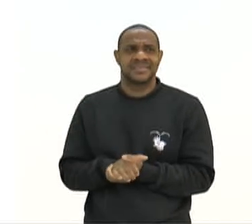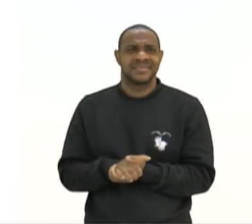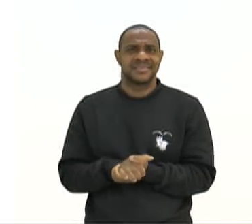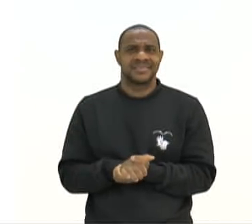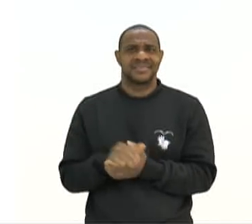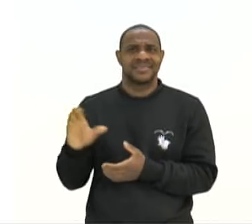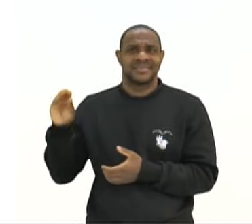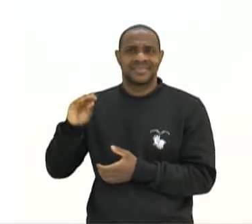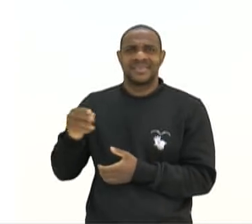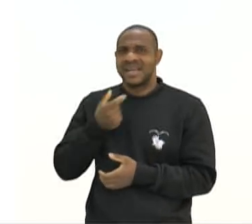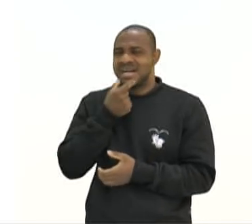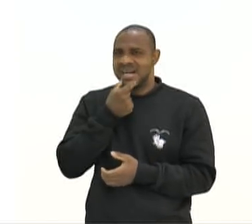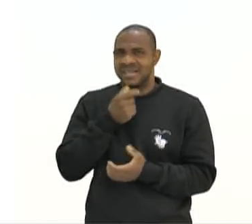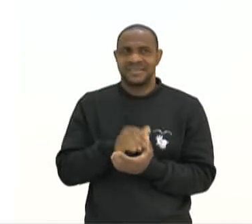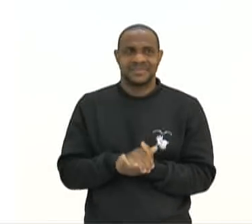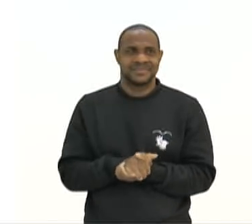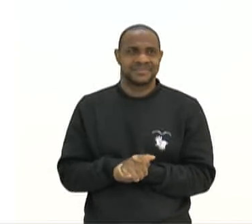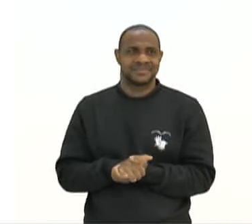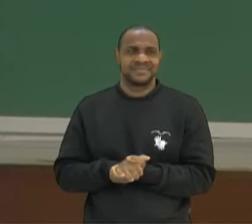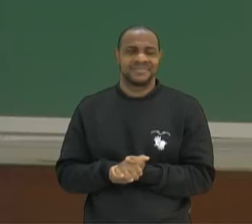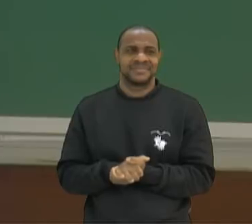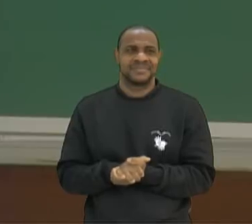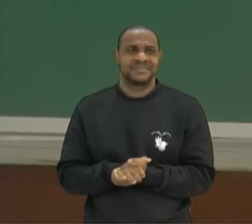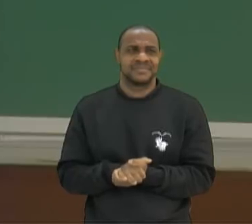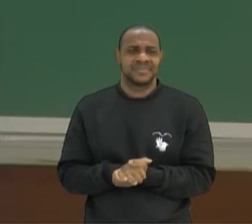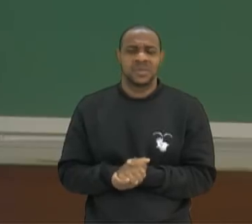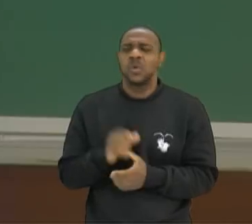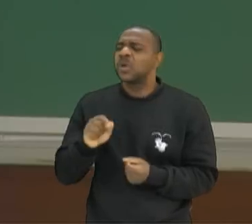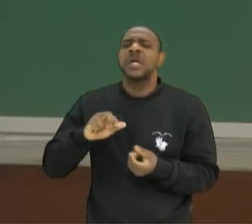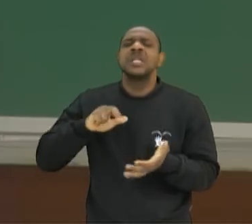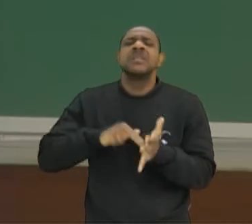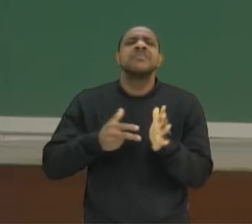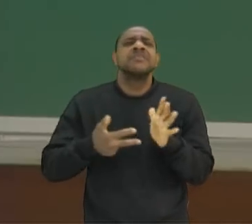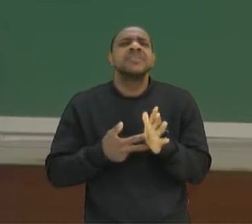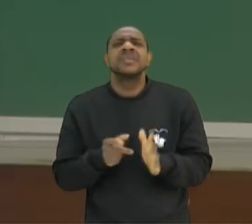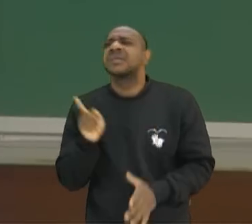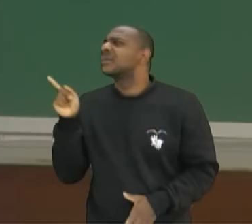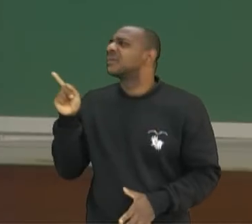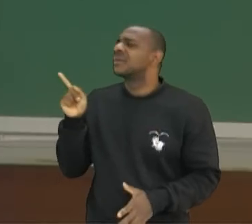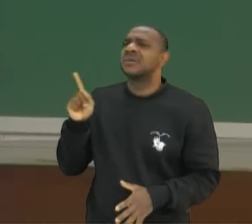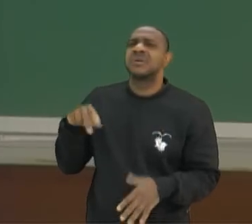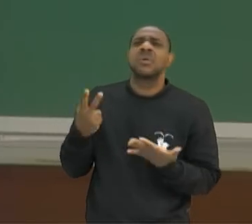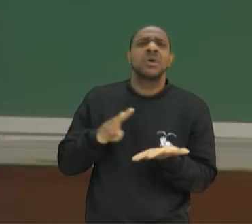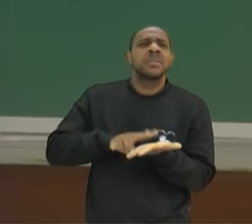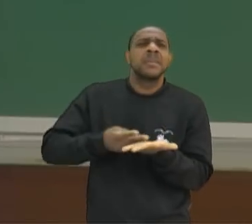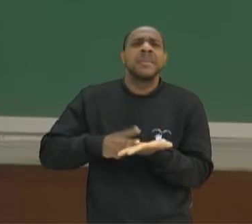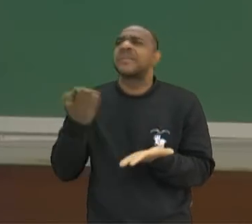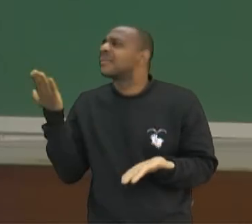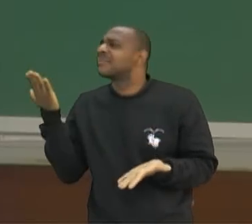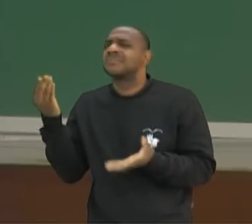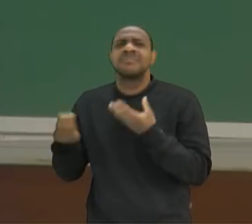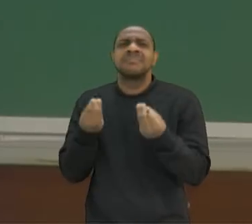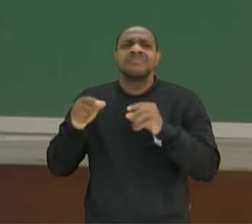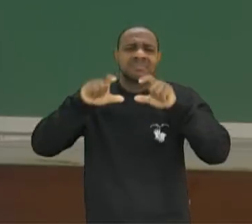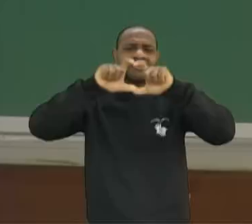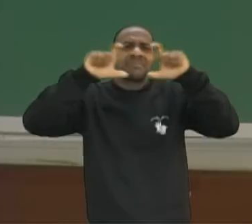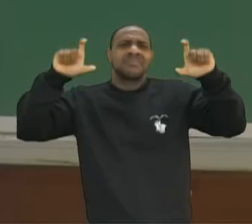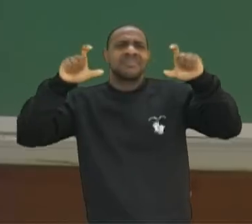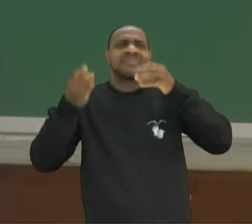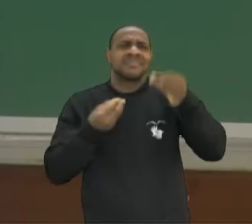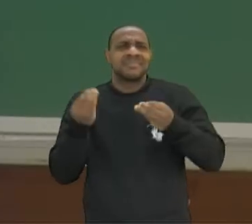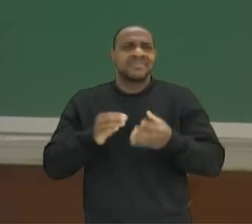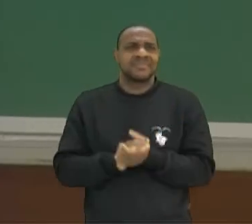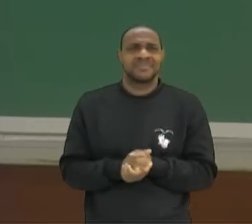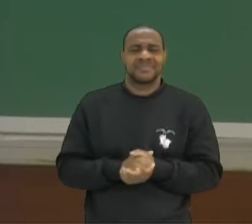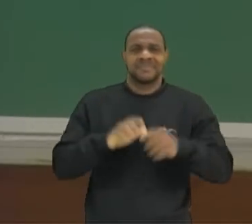good hope for every day. O que significa isso, né? Qual que é a interpretação da tirinha inteira? Vamos ver.